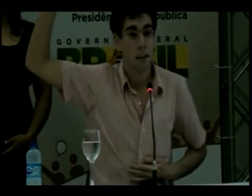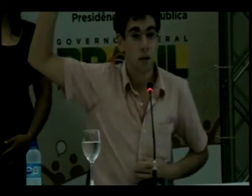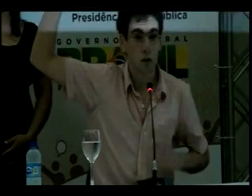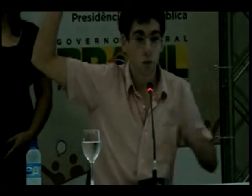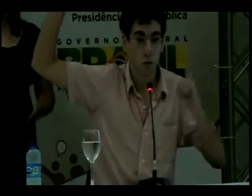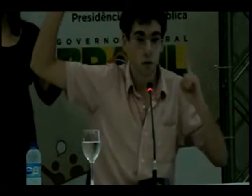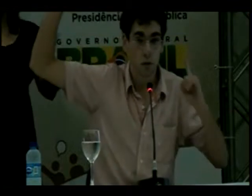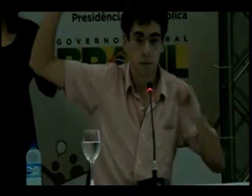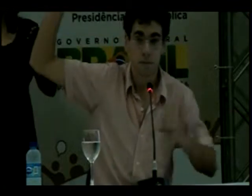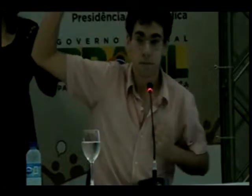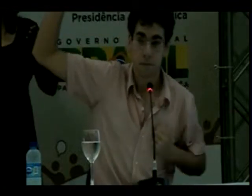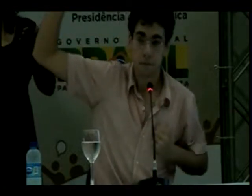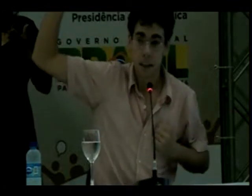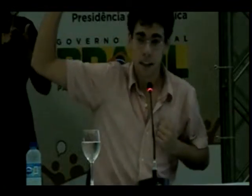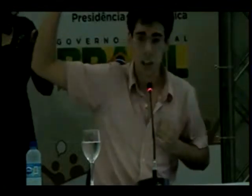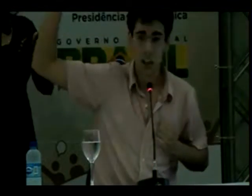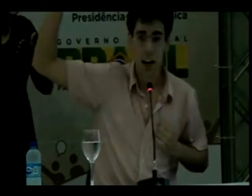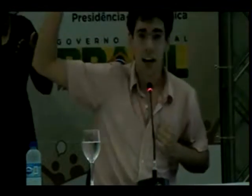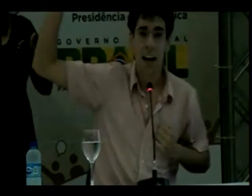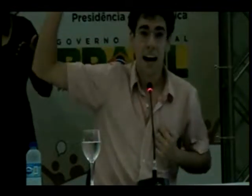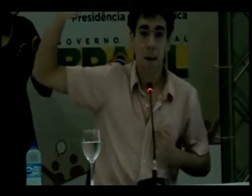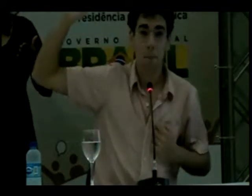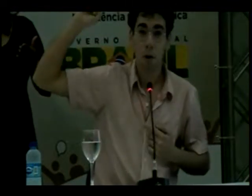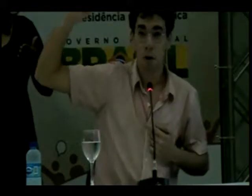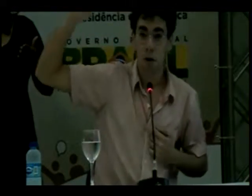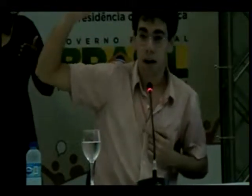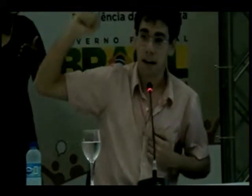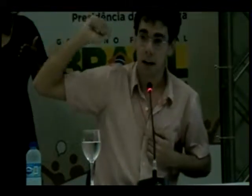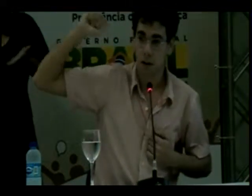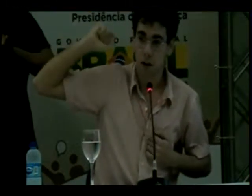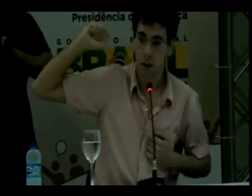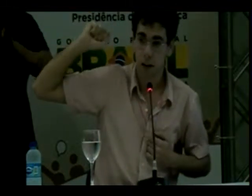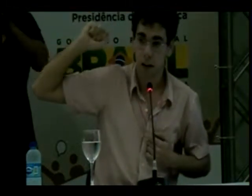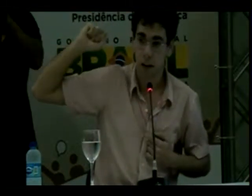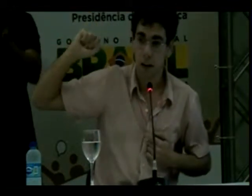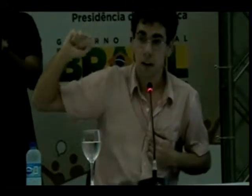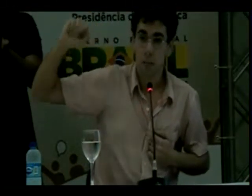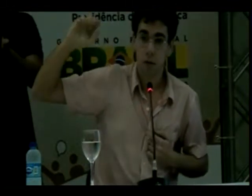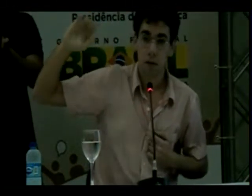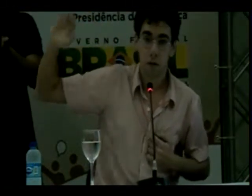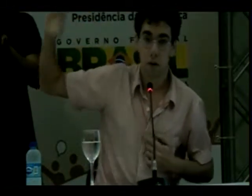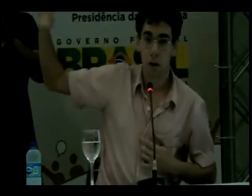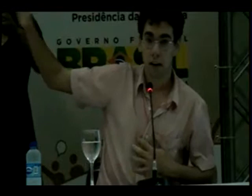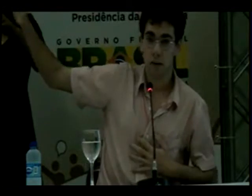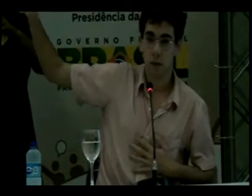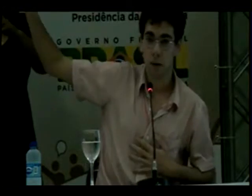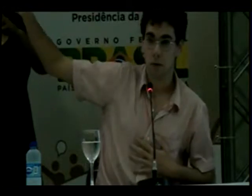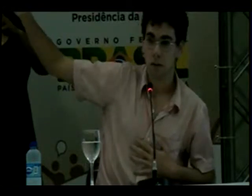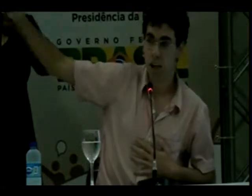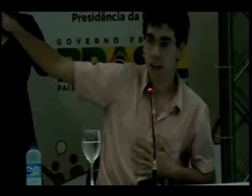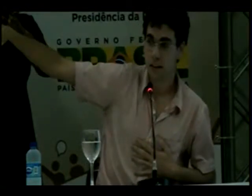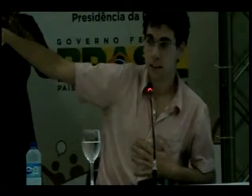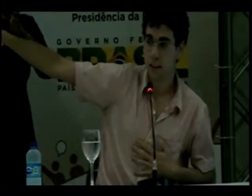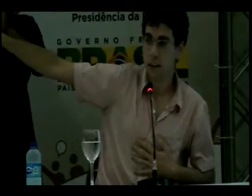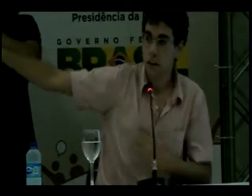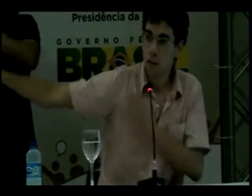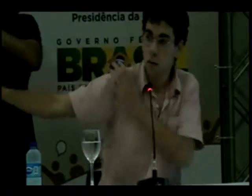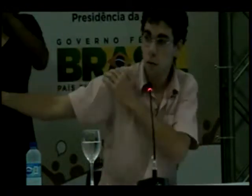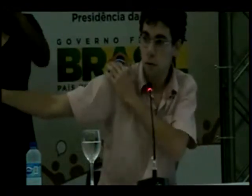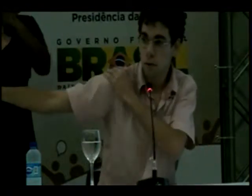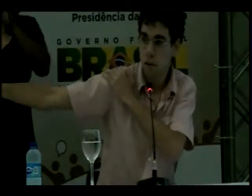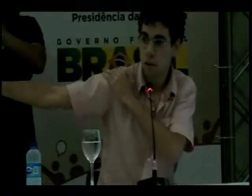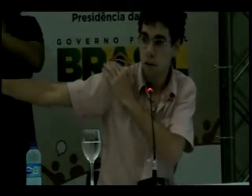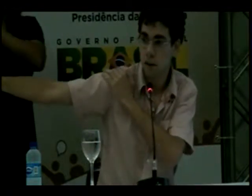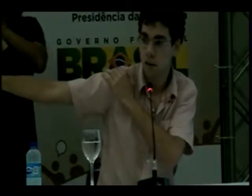Agora, todo mundo que já apoiou a causa de alguém, por favor, coloque a sua mão direita